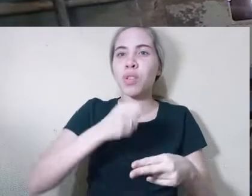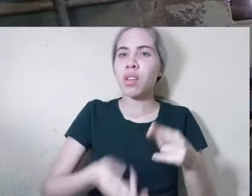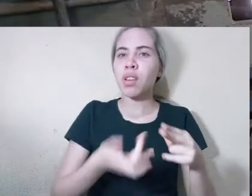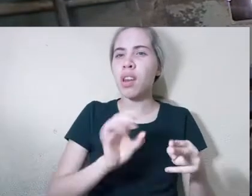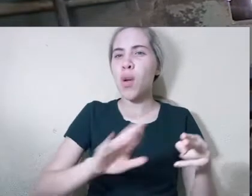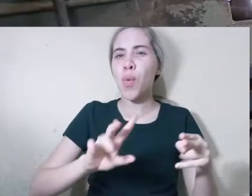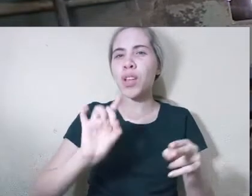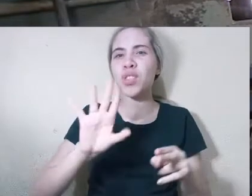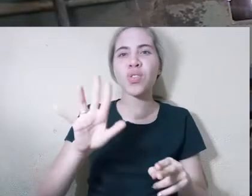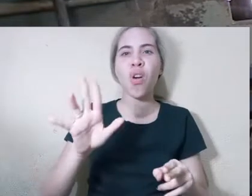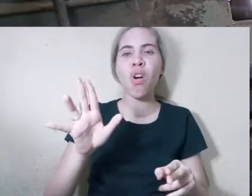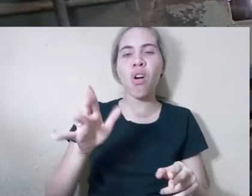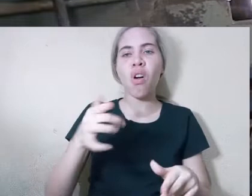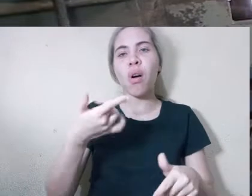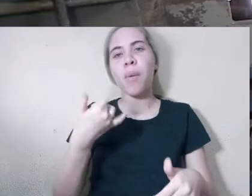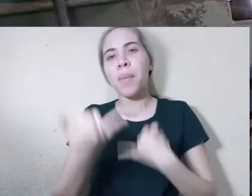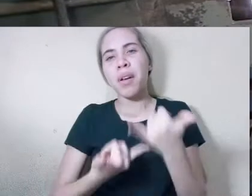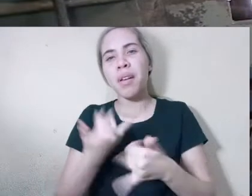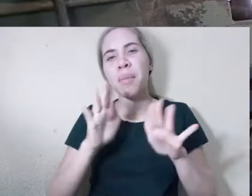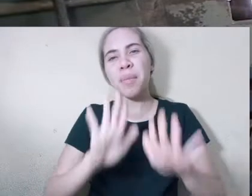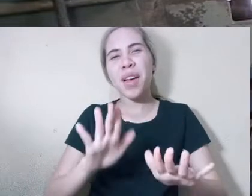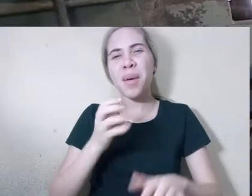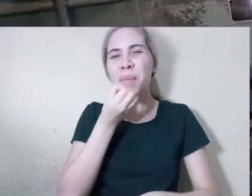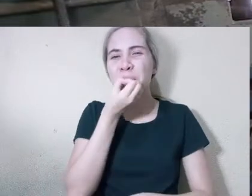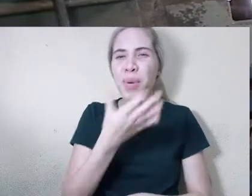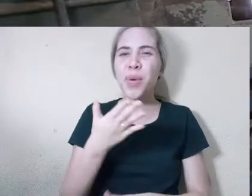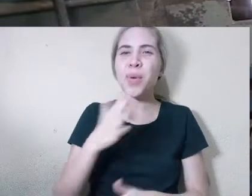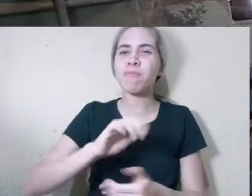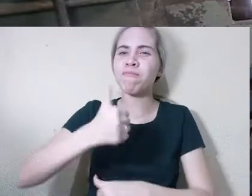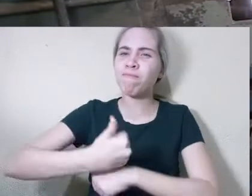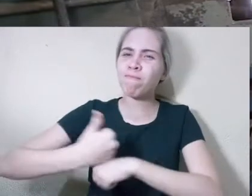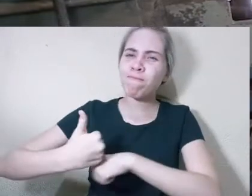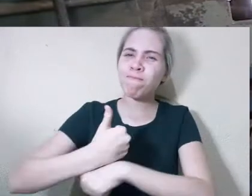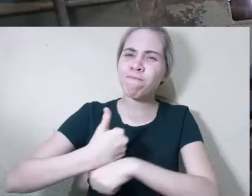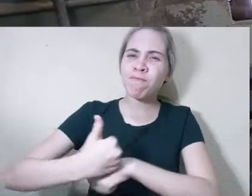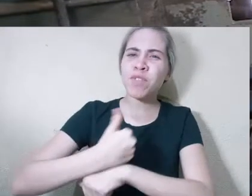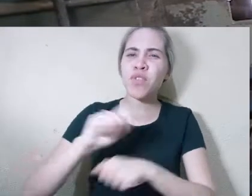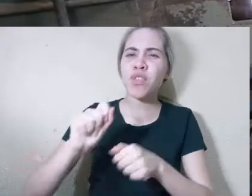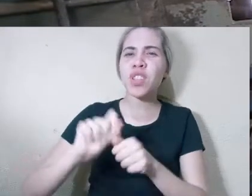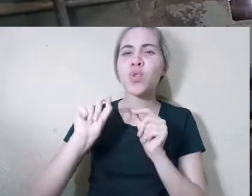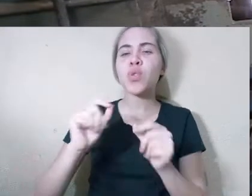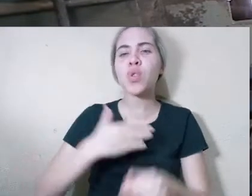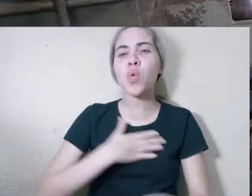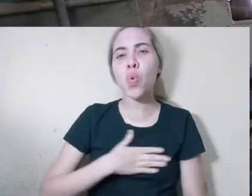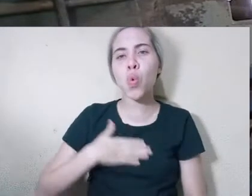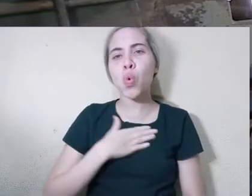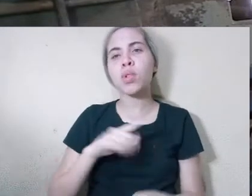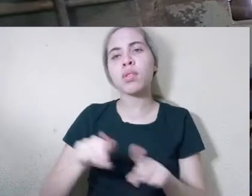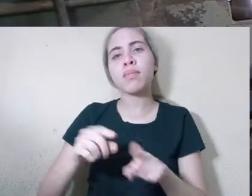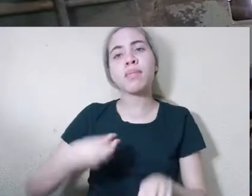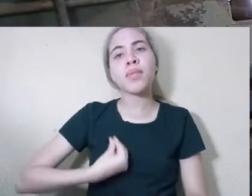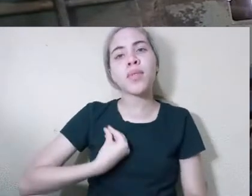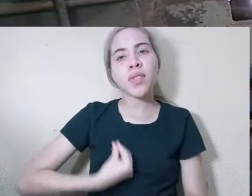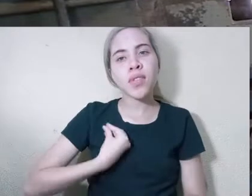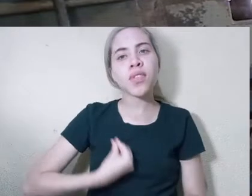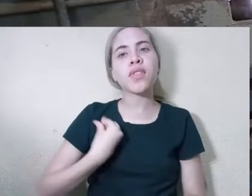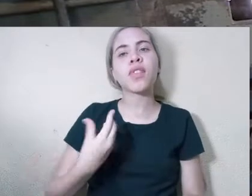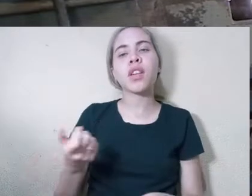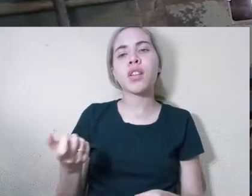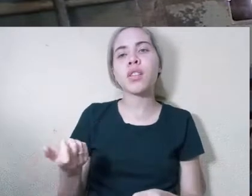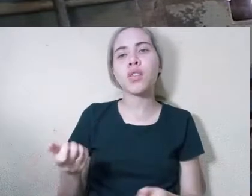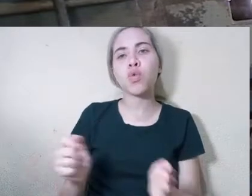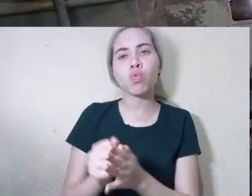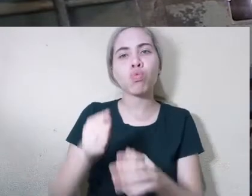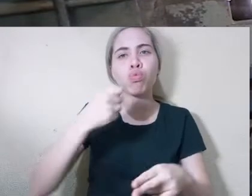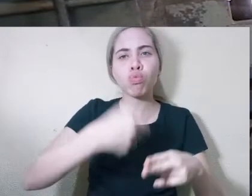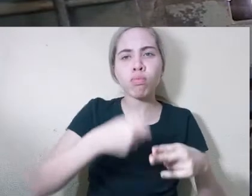uma, assim, ou um trabalho de arte, mas uma profissão, ou seja, fazer o que gosta e viver disso, né? É